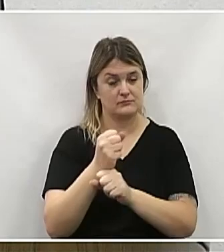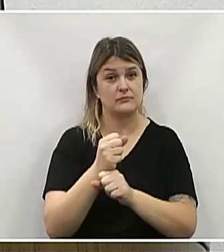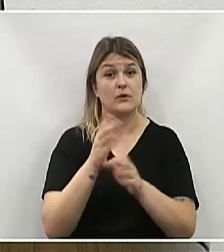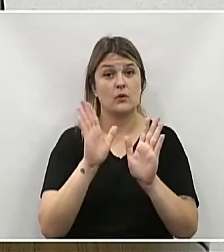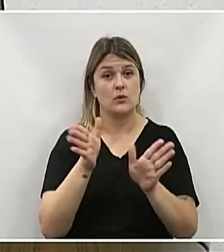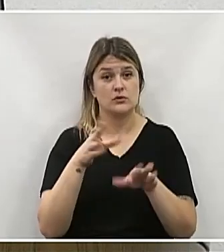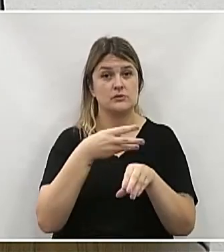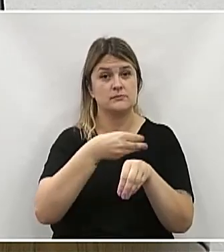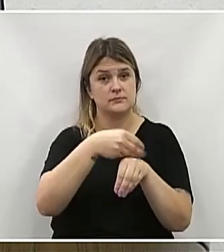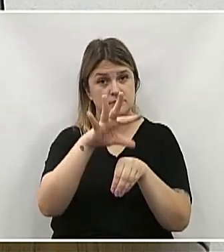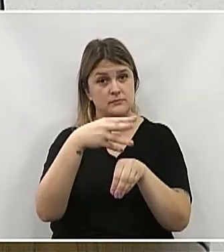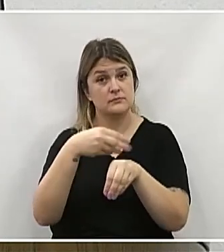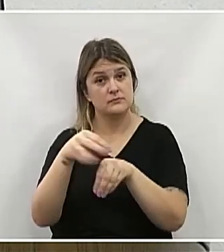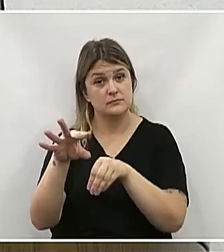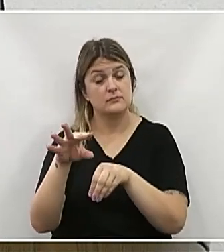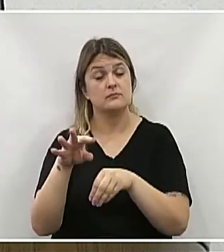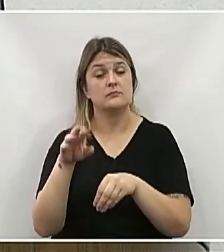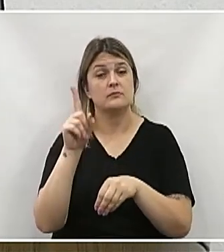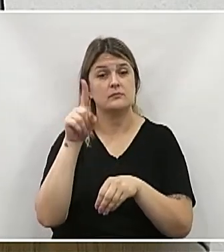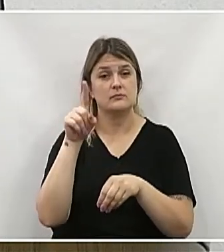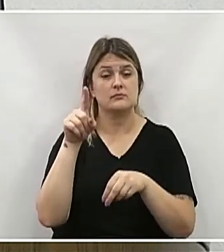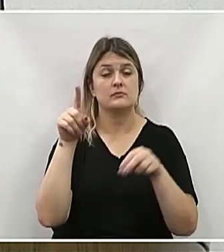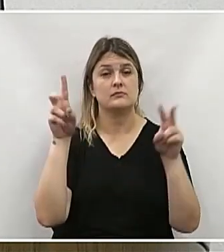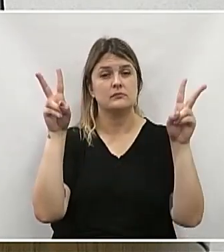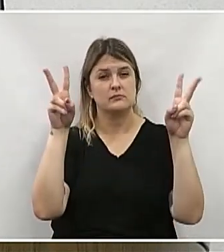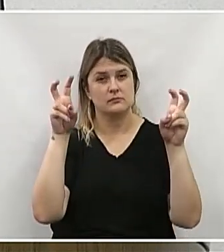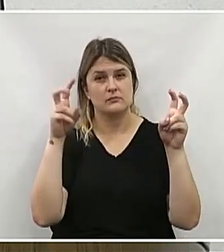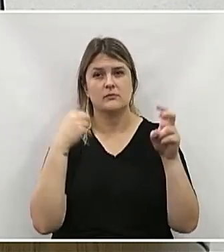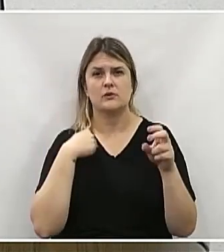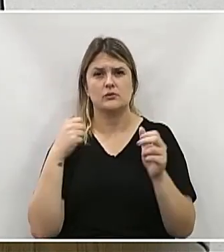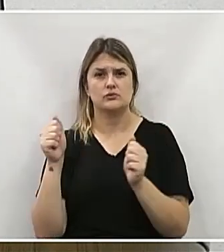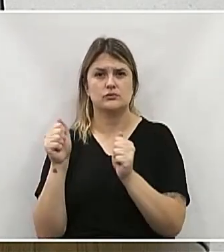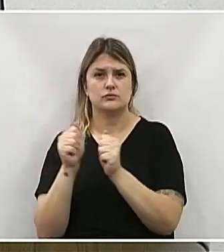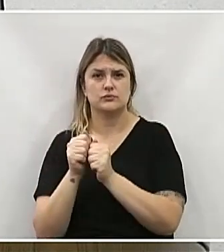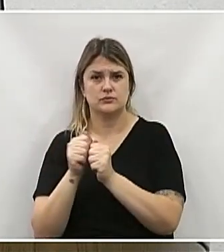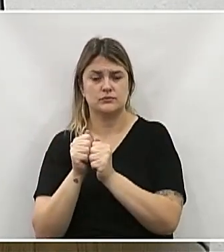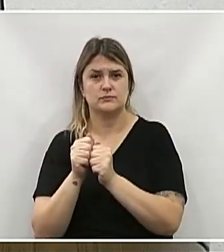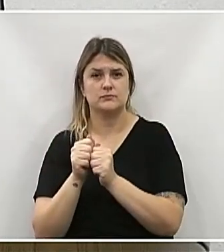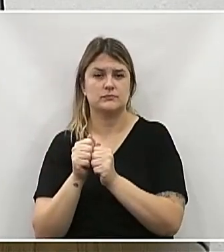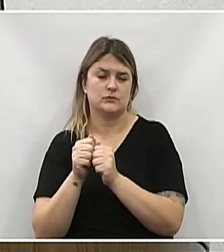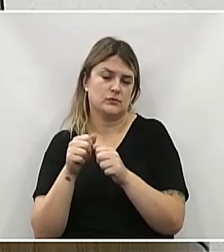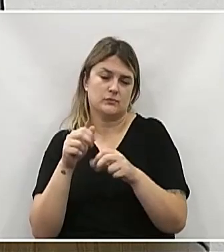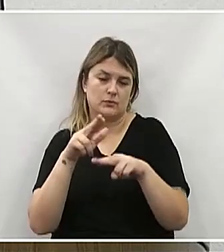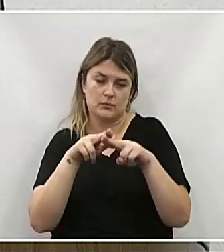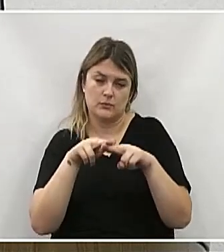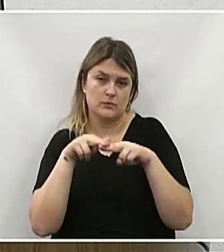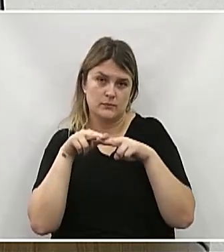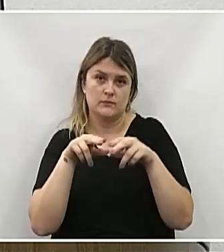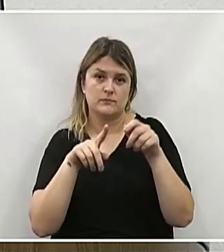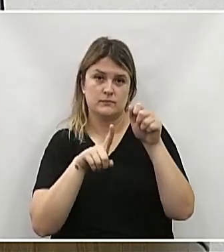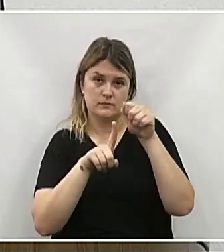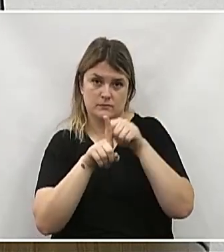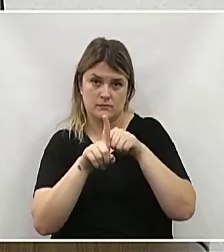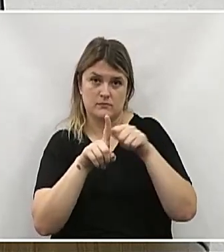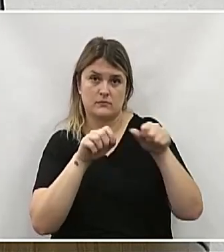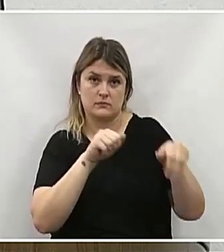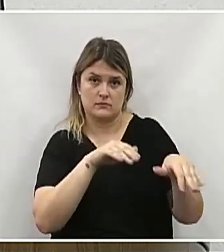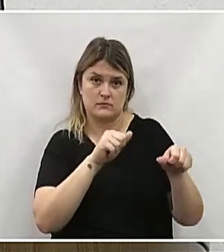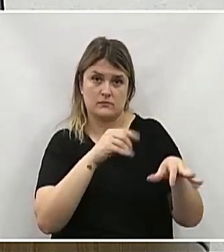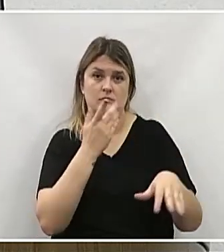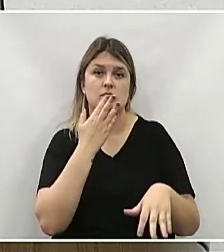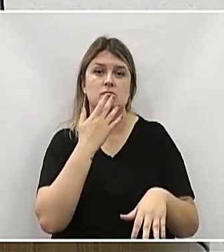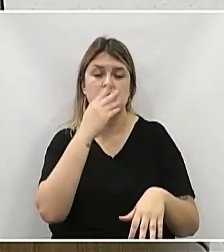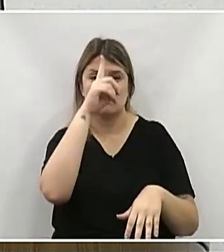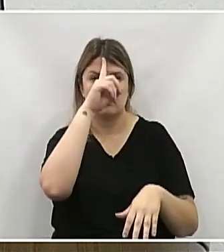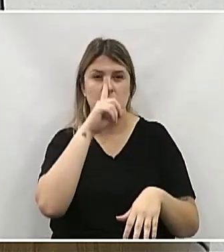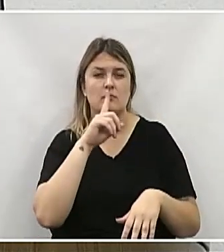falar aqui hoje para vocês juntamente com o Setembro Amarelo né Essa campanha nacional